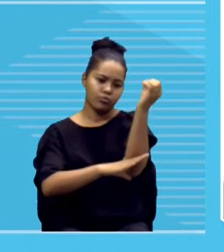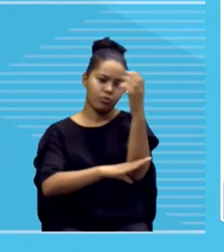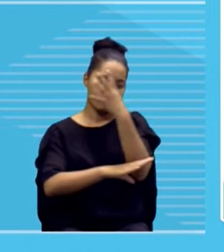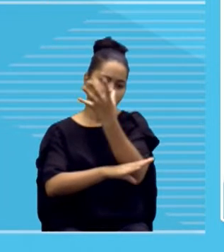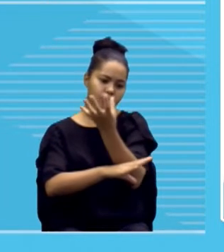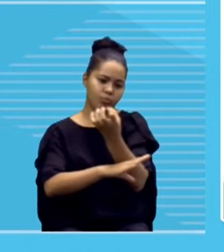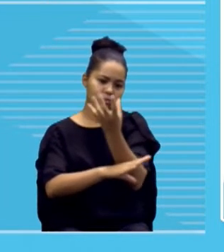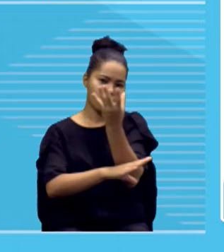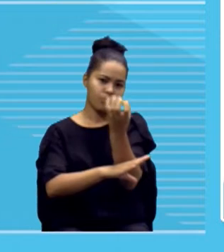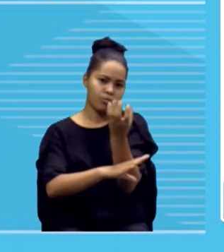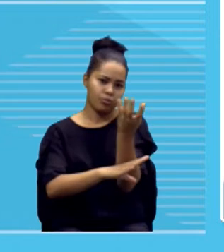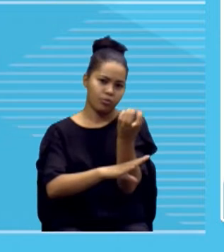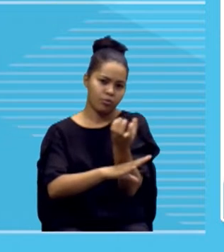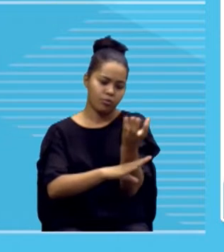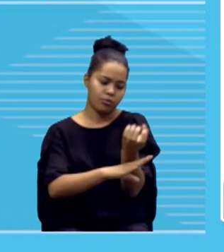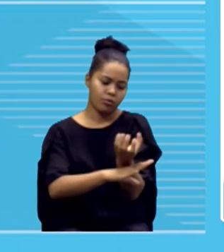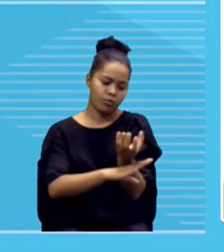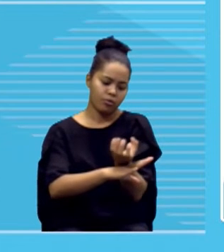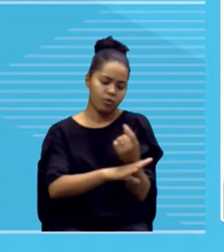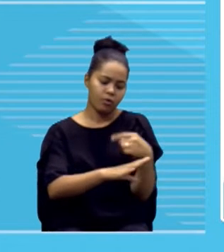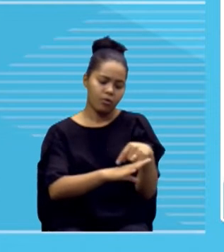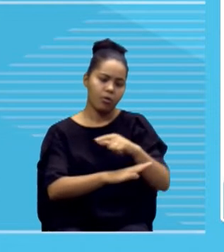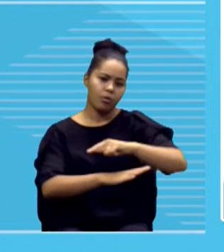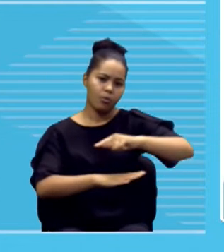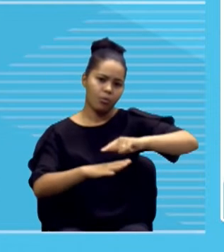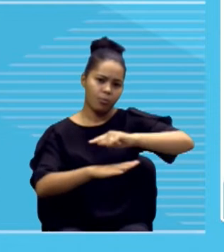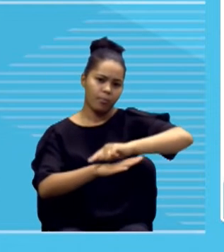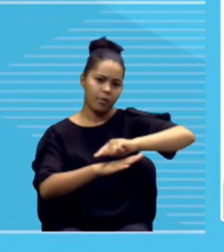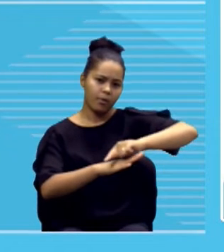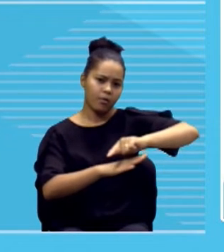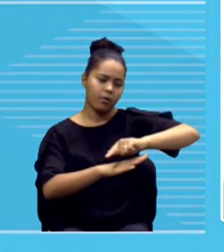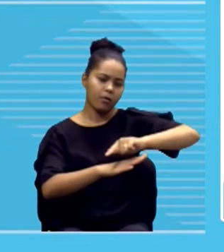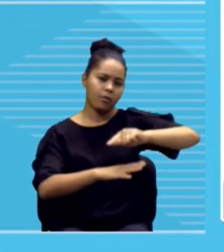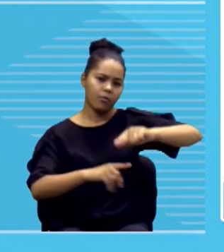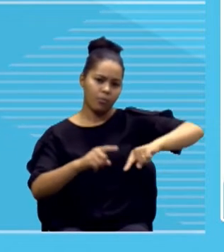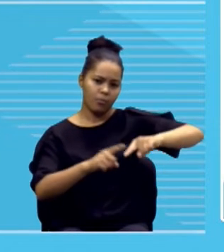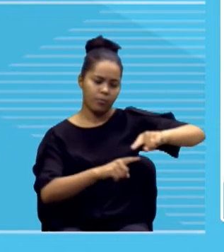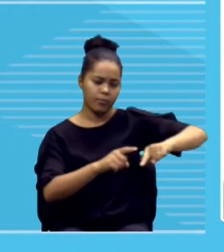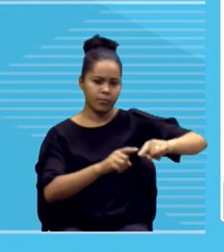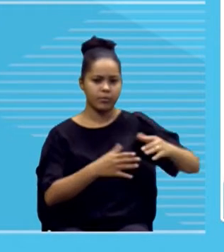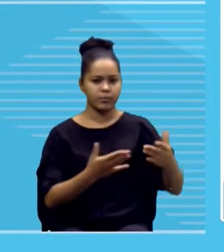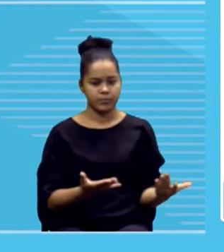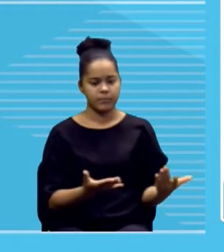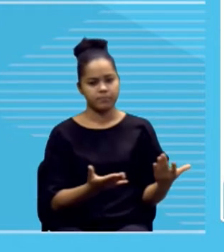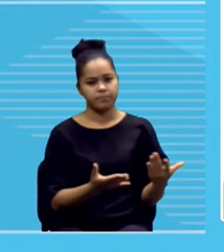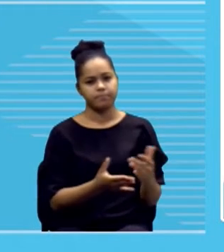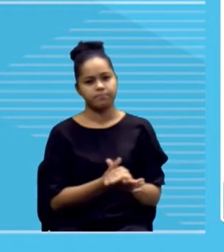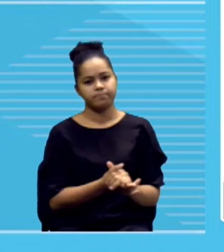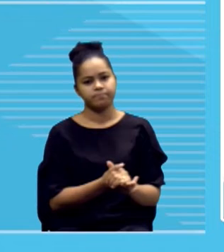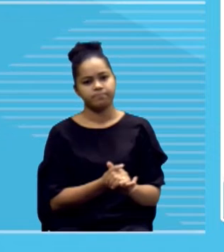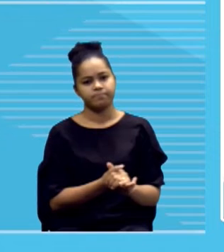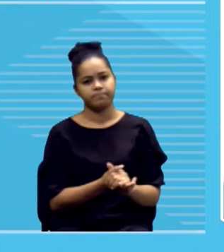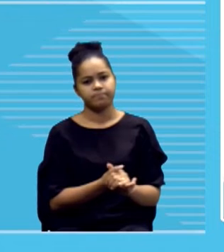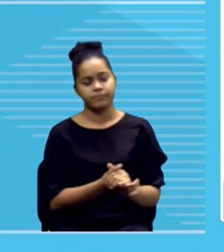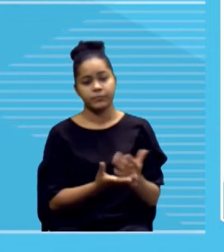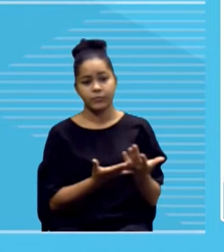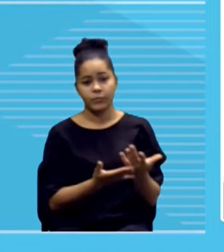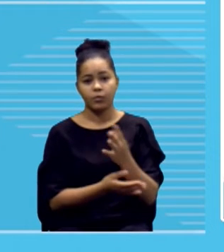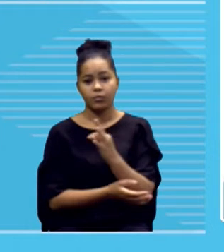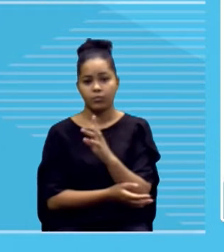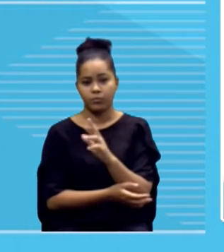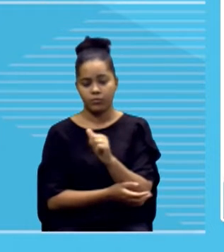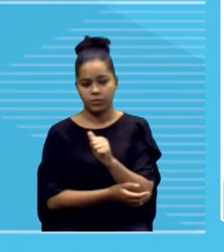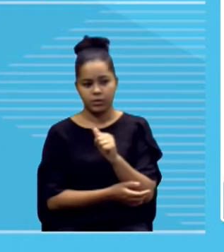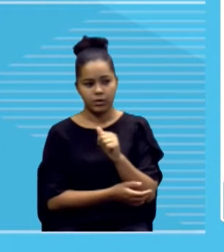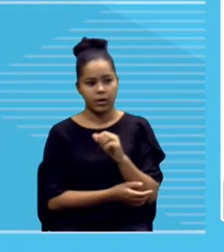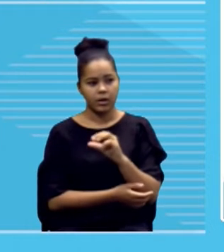mais tarde. Às vezes o Sol se põe mais atrópico de Câncer, às vezes é mais atrópico de Capricórnio. Mas tudo isso o tracker, que é o seguidor,